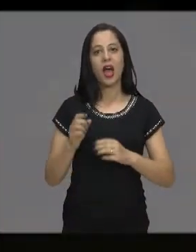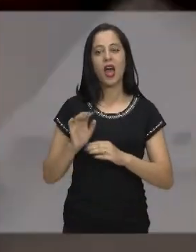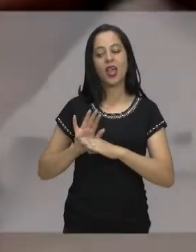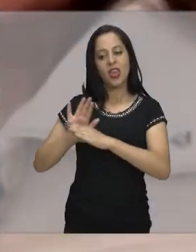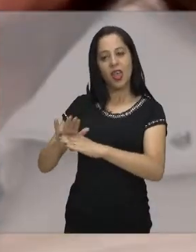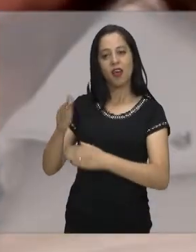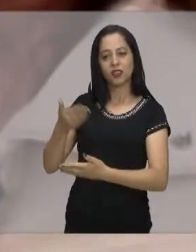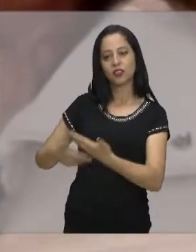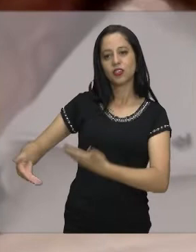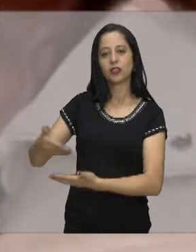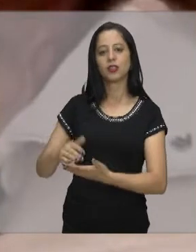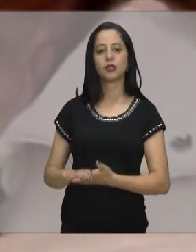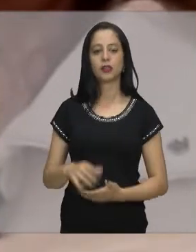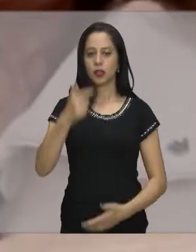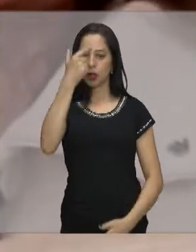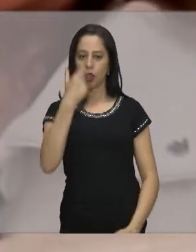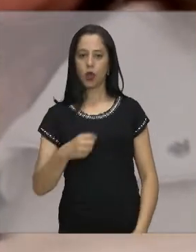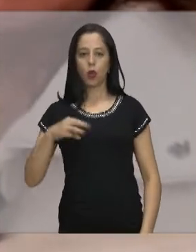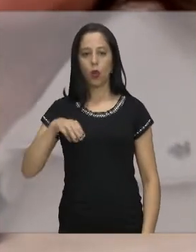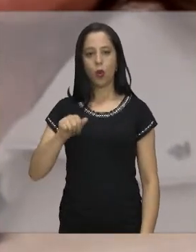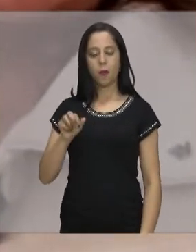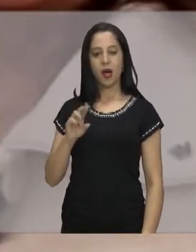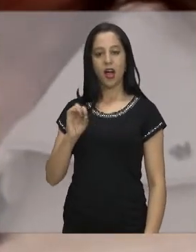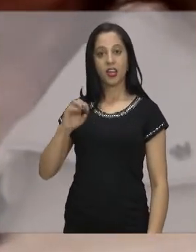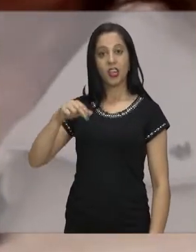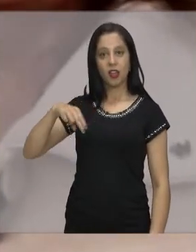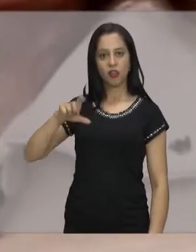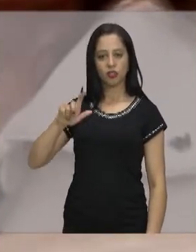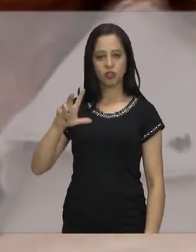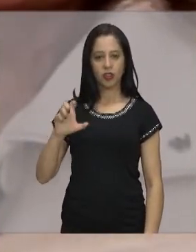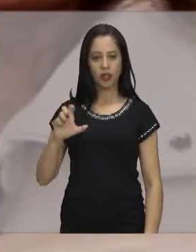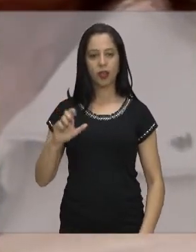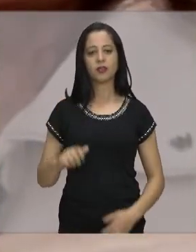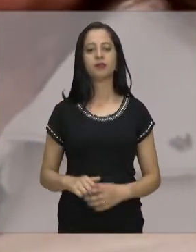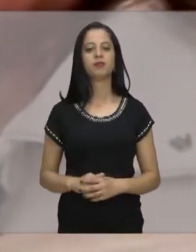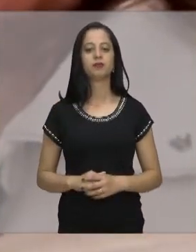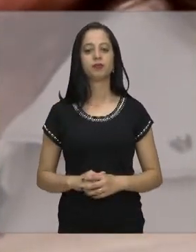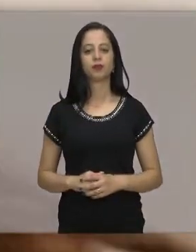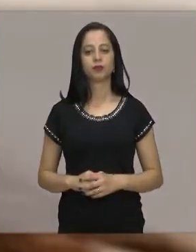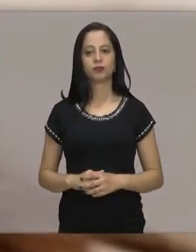Bom, eu sou Maria Ângela, sou fundadora da Associação Guadalupe,